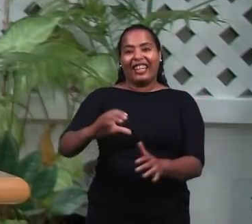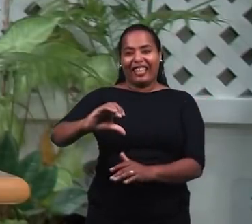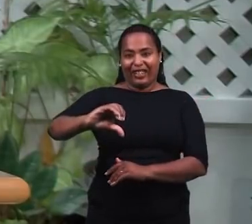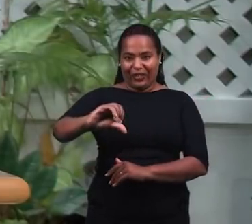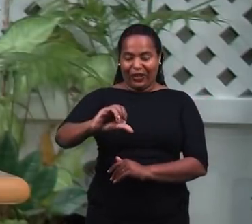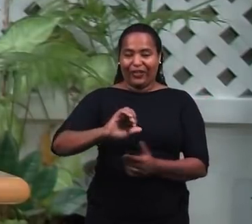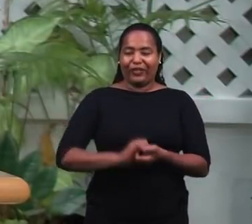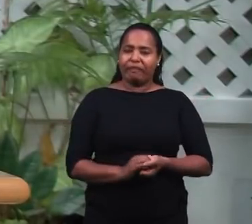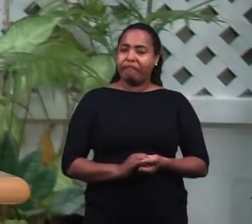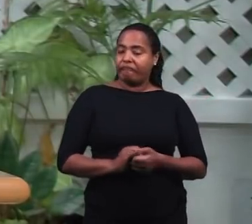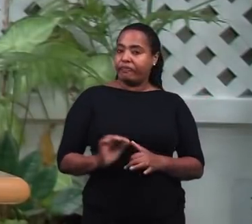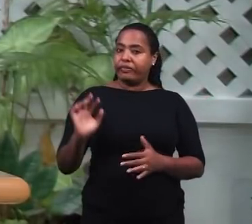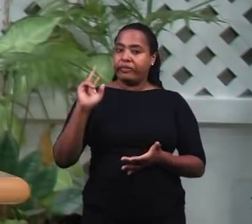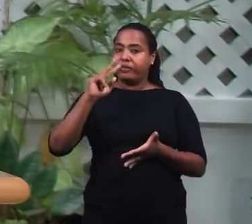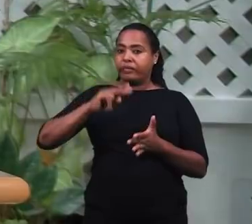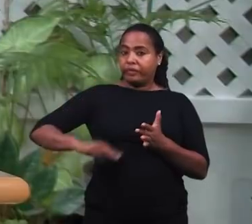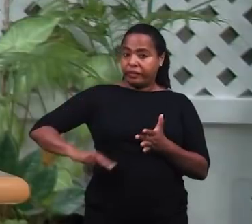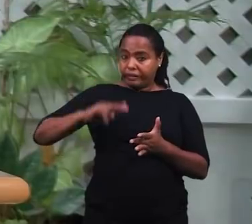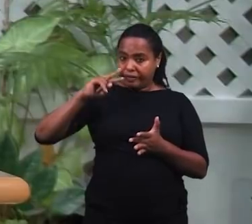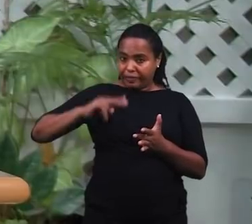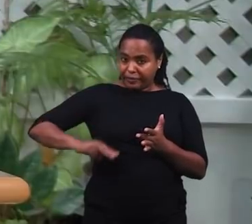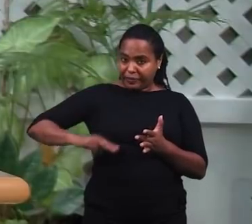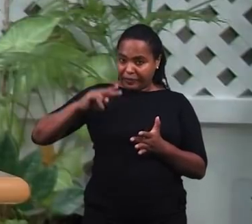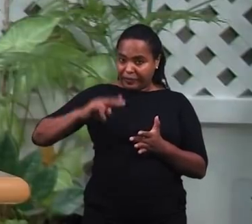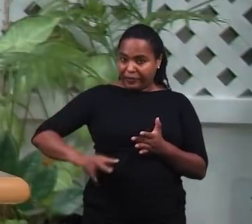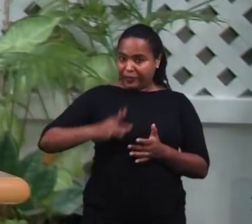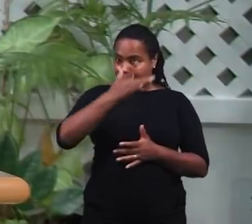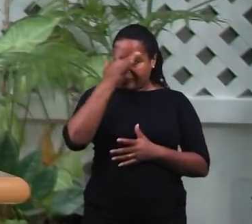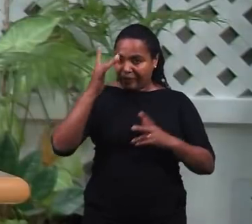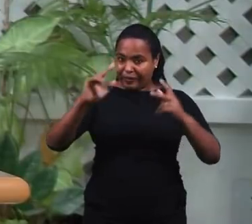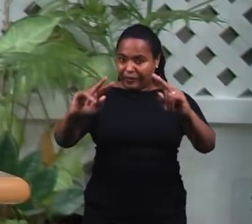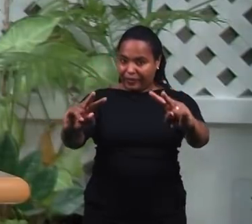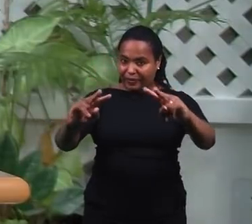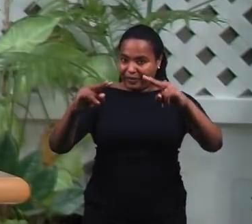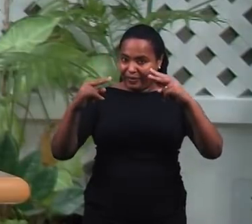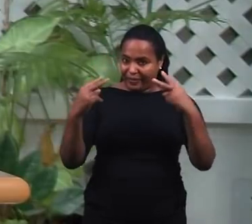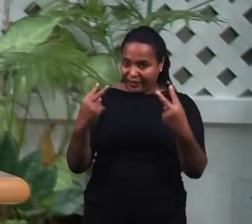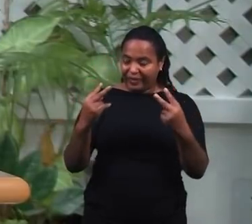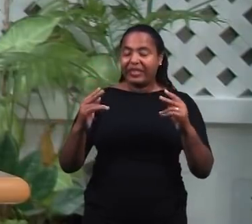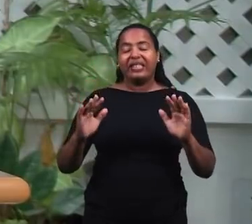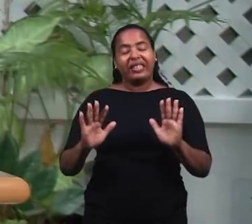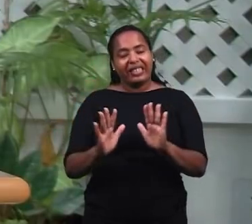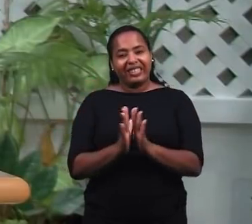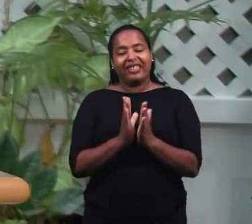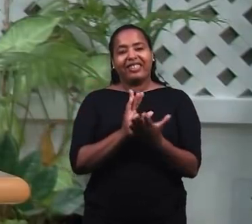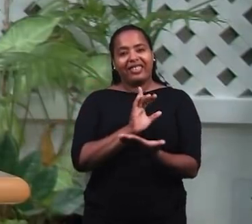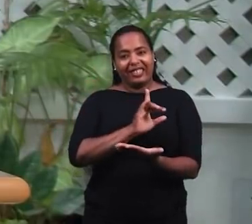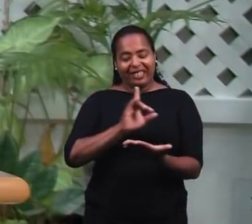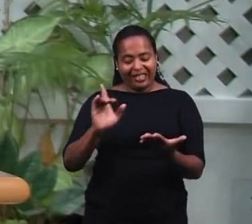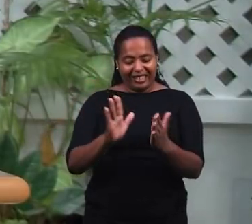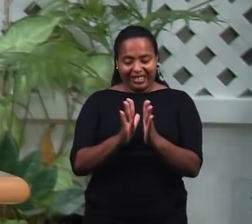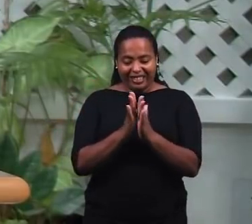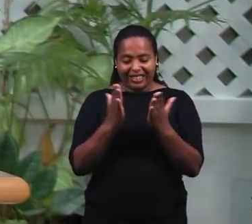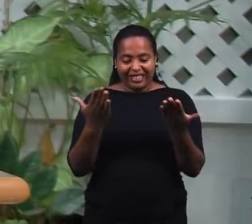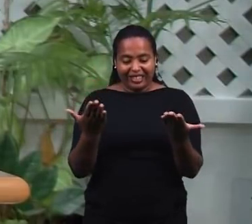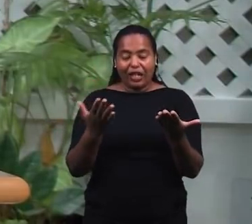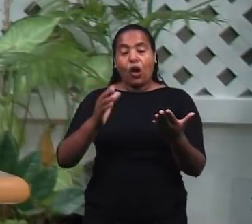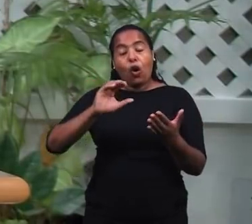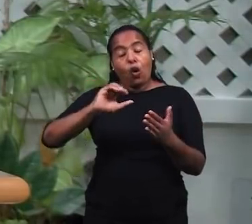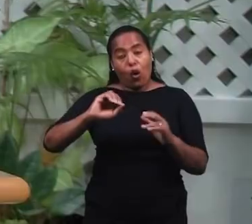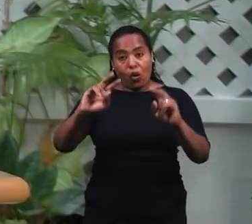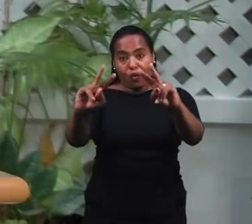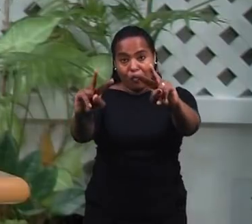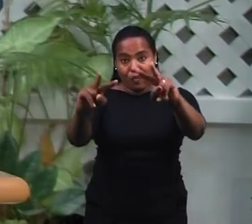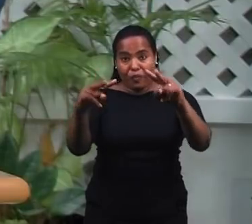9. E eu vou ler com aqueles que estão conosco, que têm suas Bíblias abertas, ou aqueles que estão